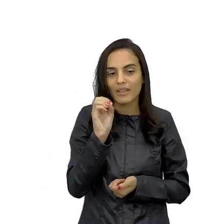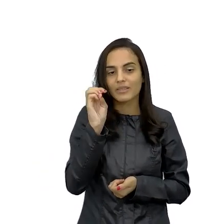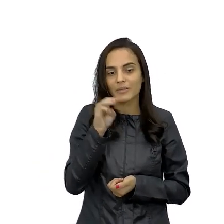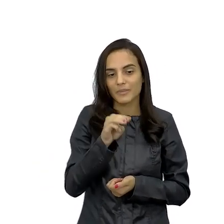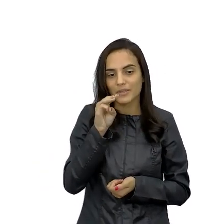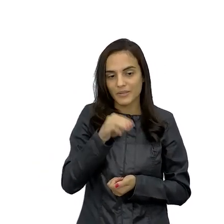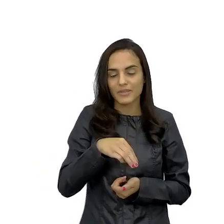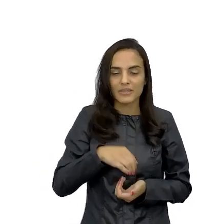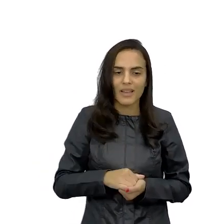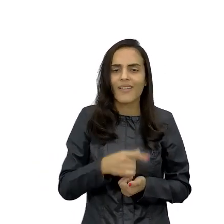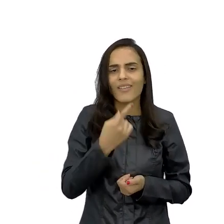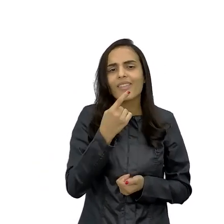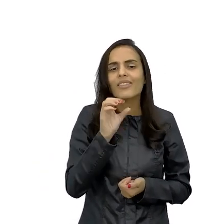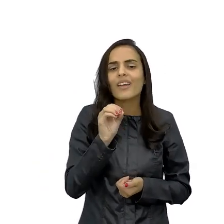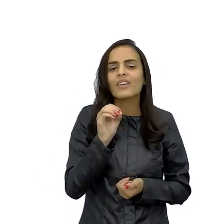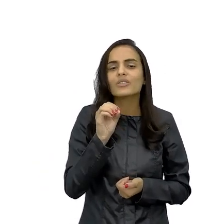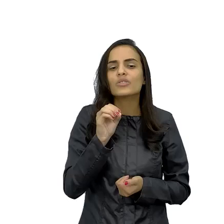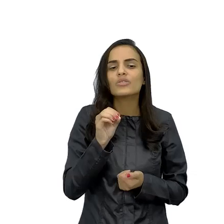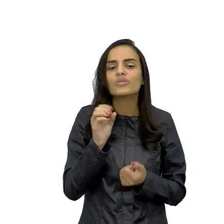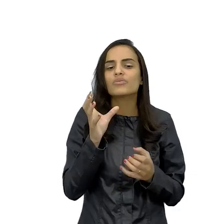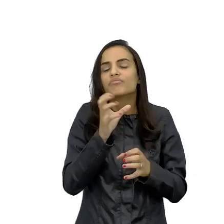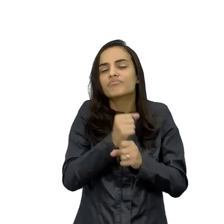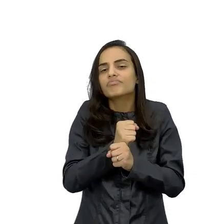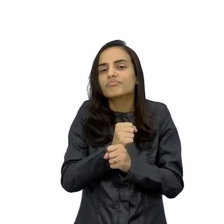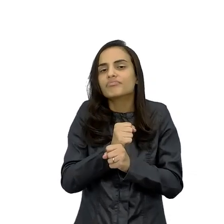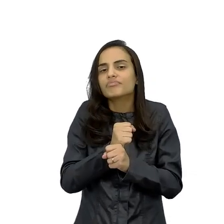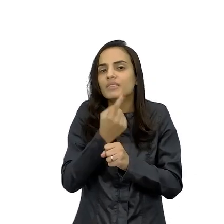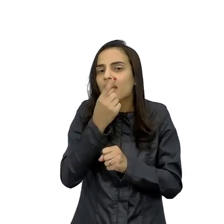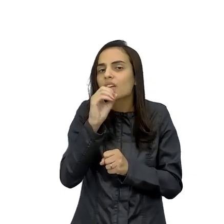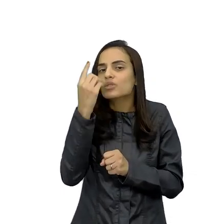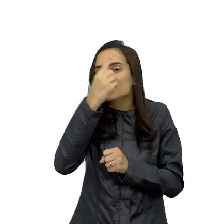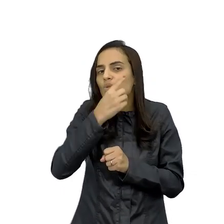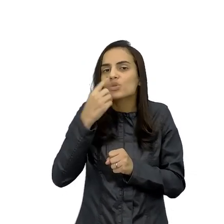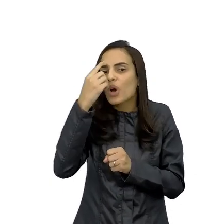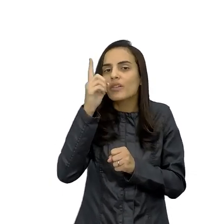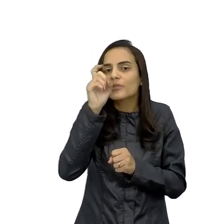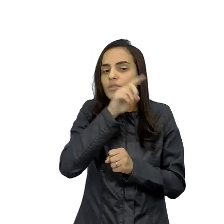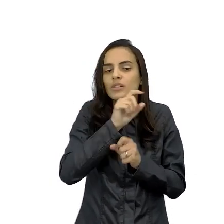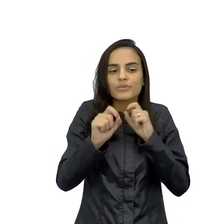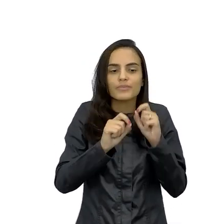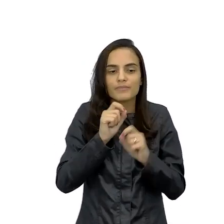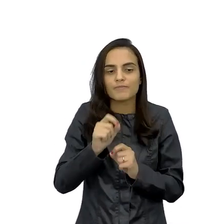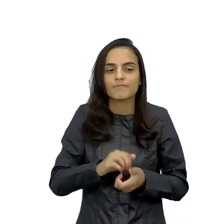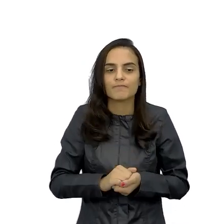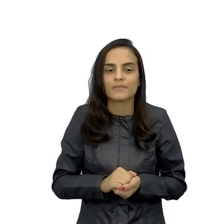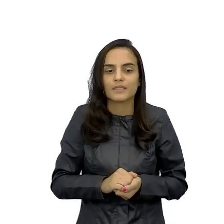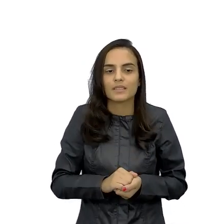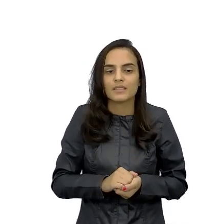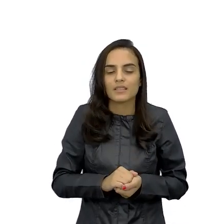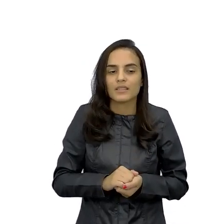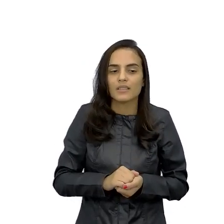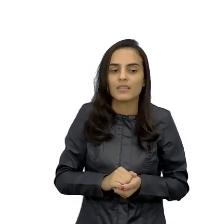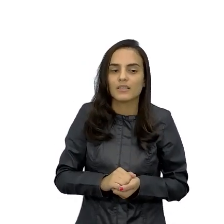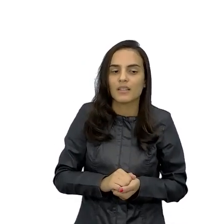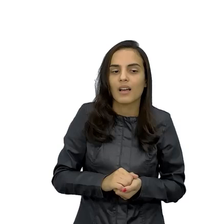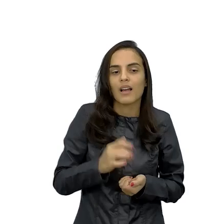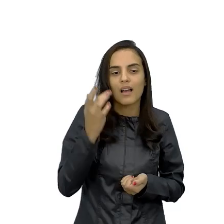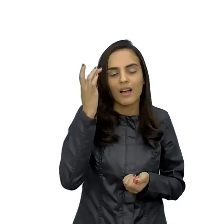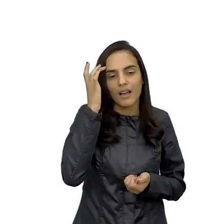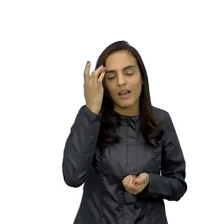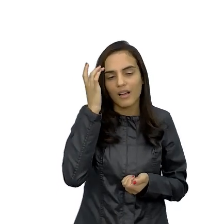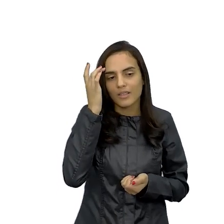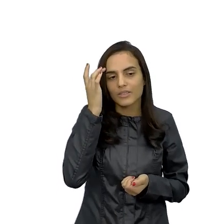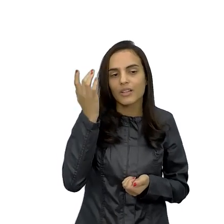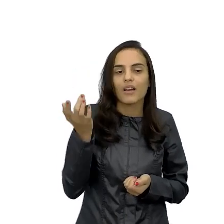E para as 10 horas, qual foi a dificuldade apresentada aqui? Foi a criança se equivocar, achar que a hora que